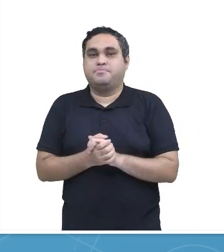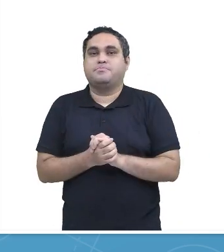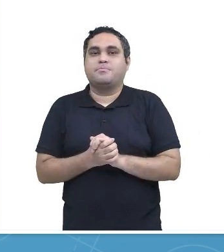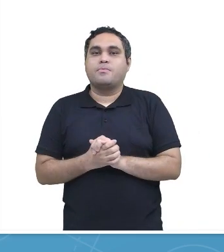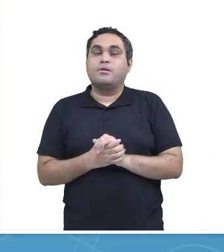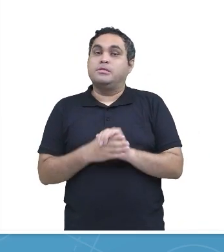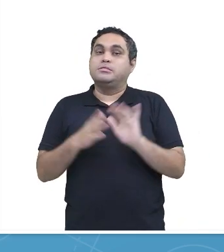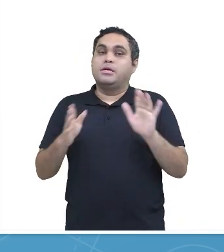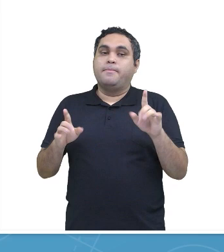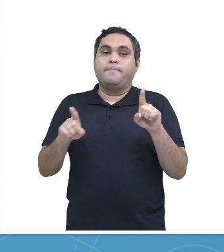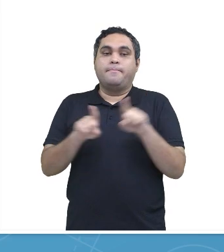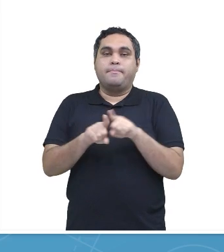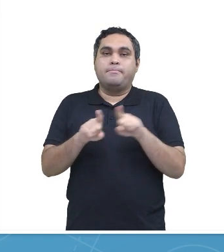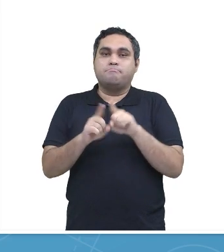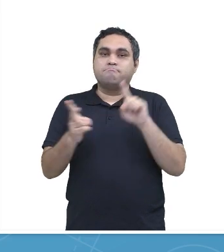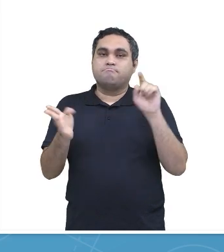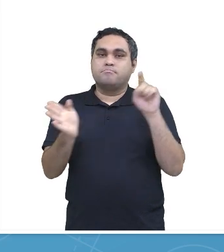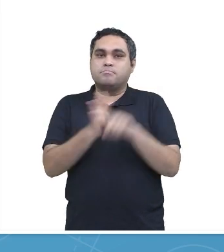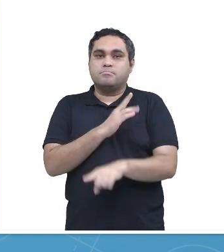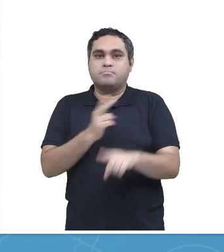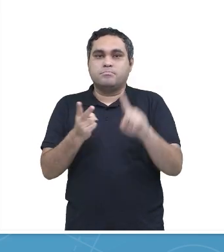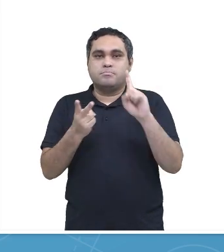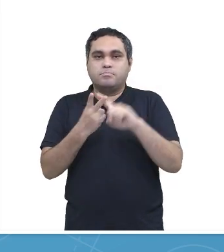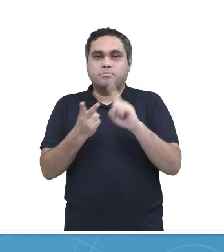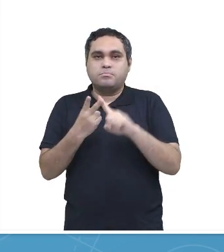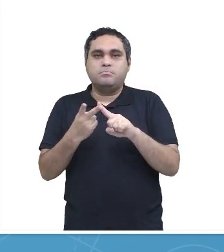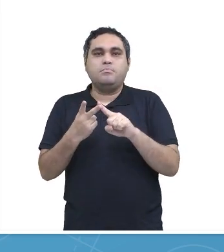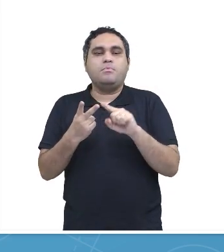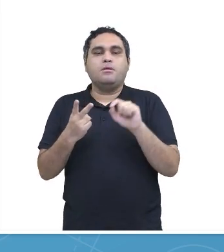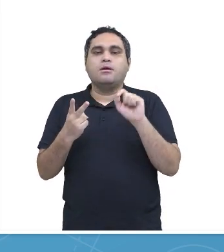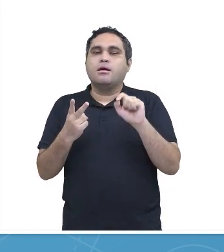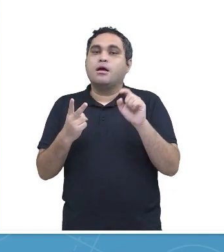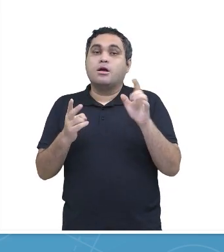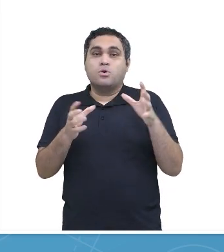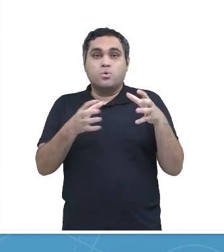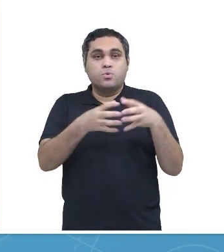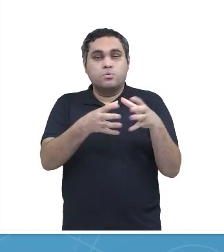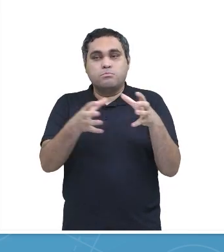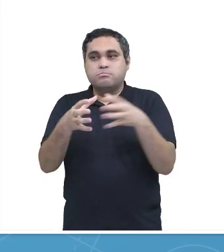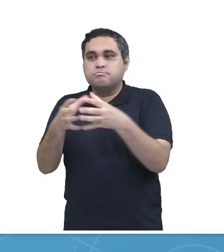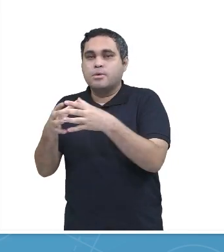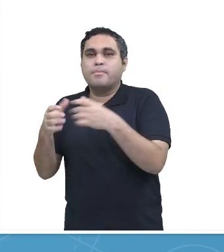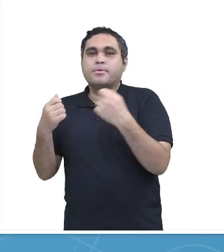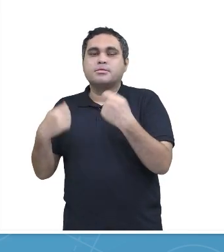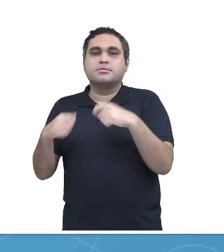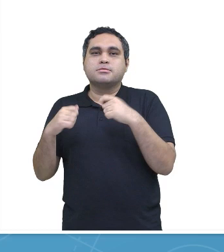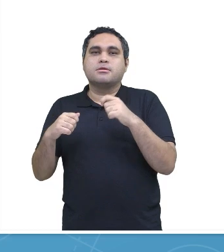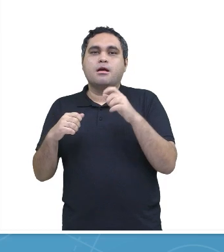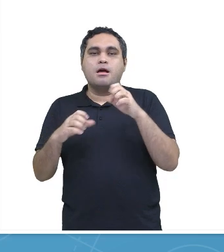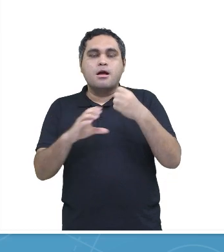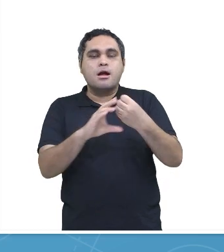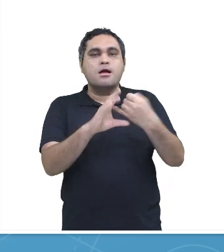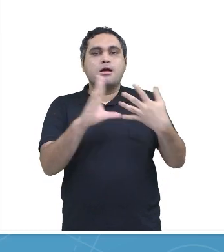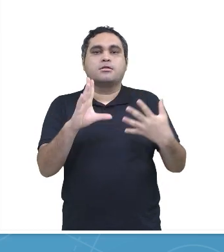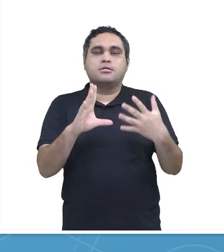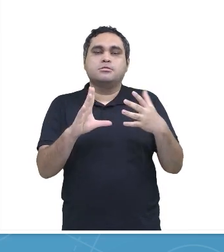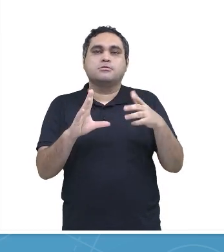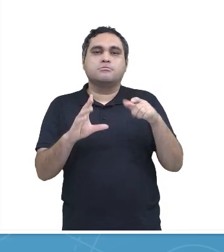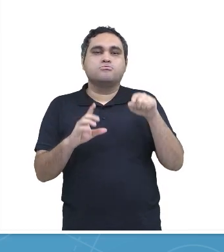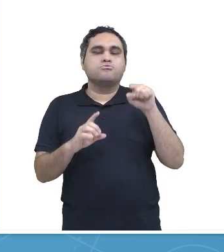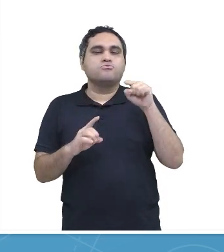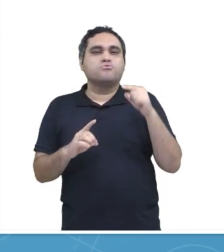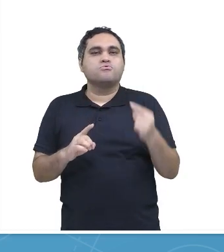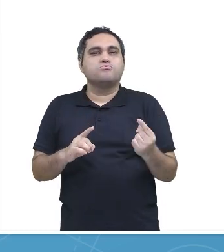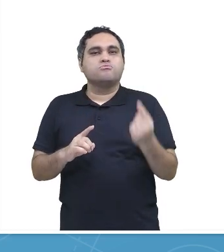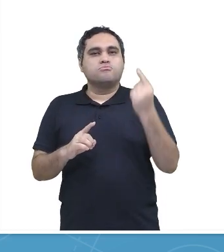ver a questão 2. Cada equipe terá que falar sobre as características de uma das etapas da vida adulta. Essa